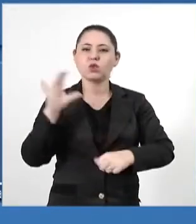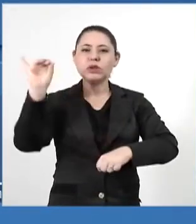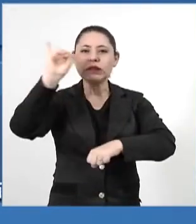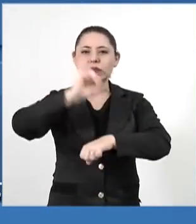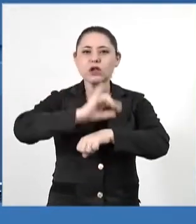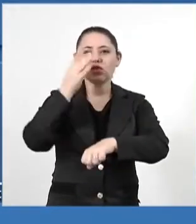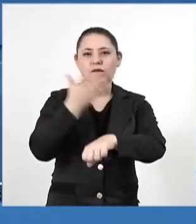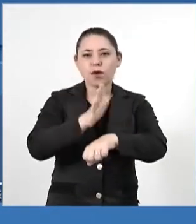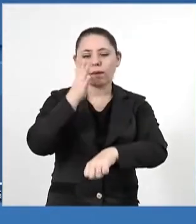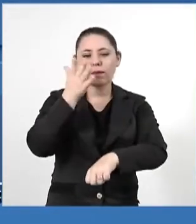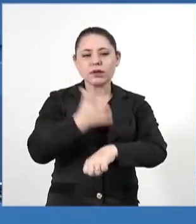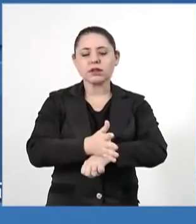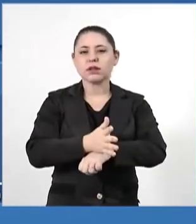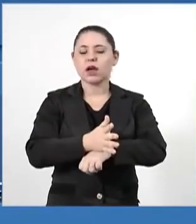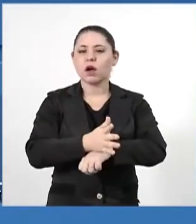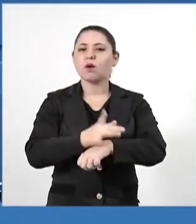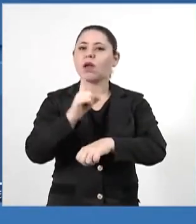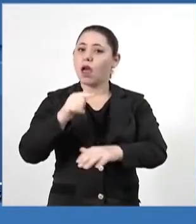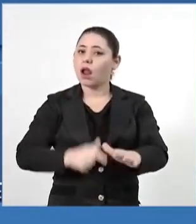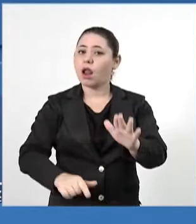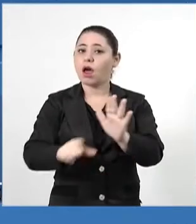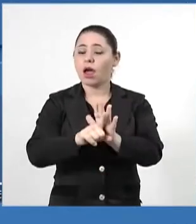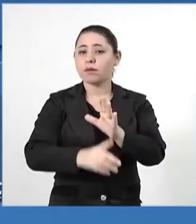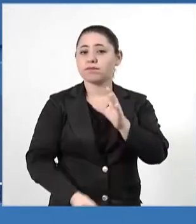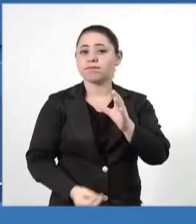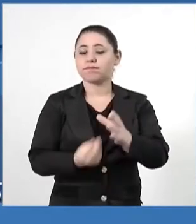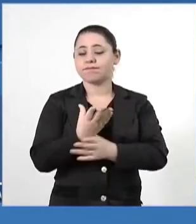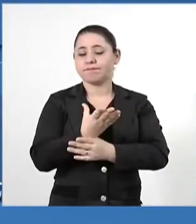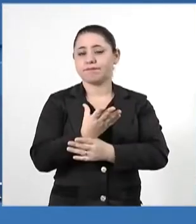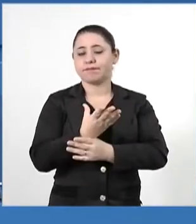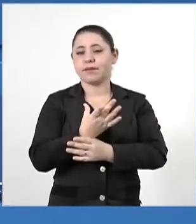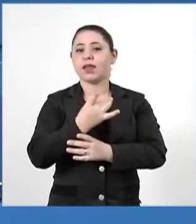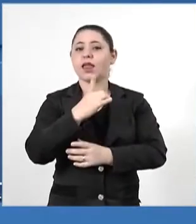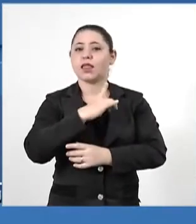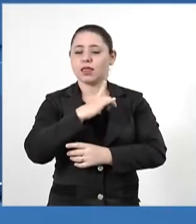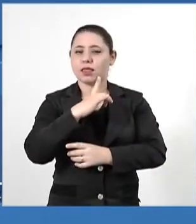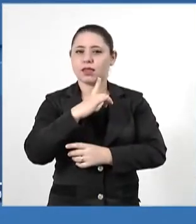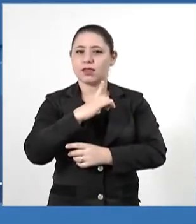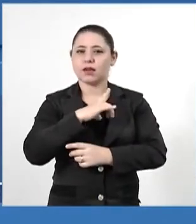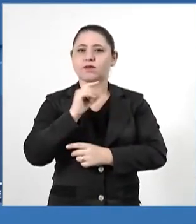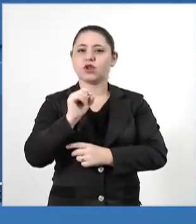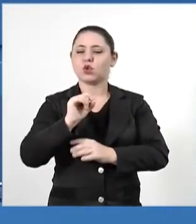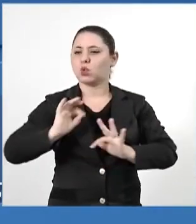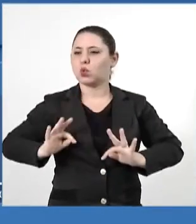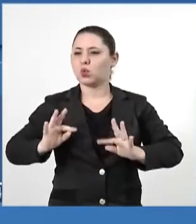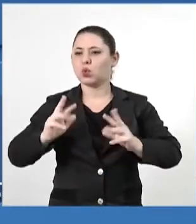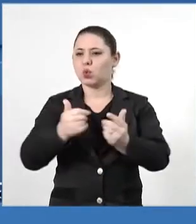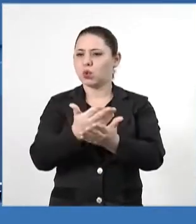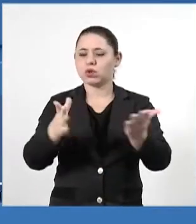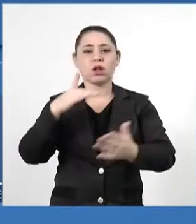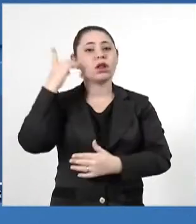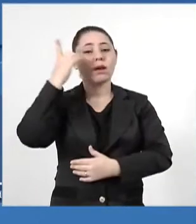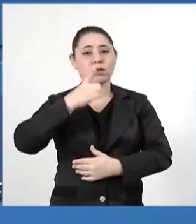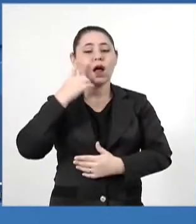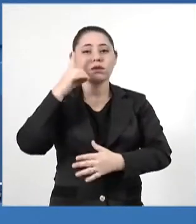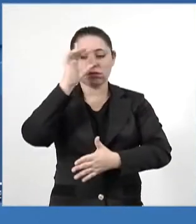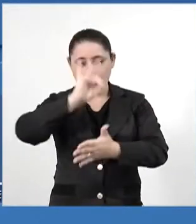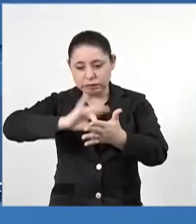formação, aliás, fruto de uma lei de nossa autoria, que teve a aquiescência de todos os colegas aqui, para que nós